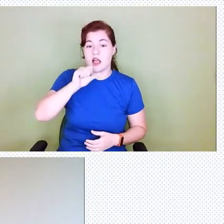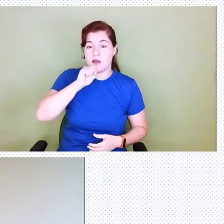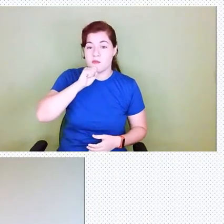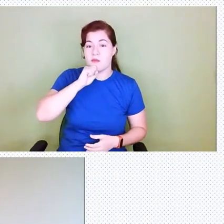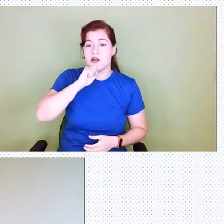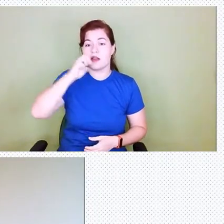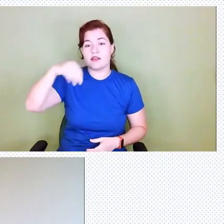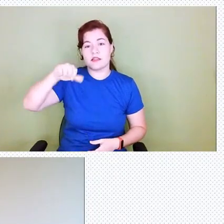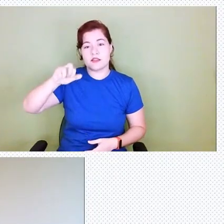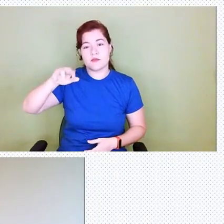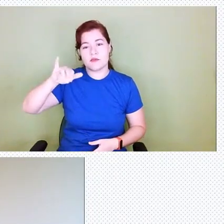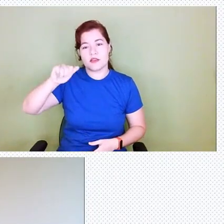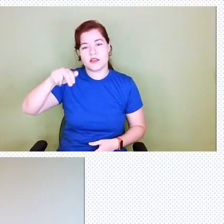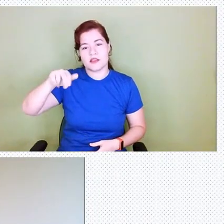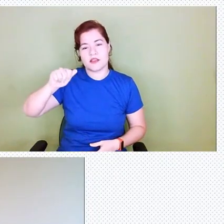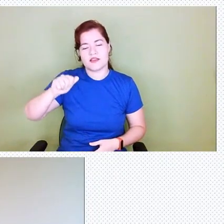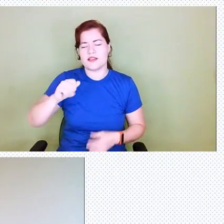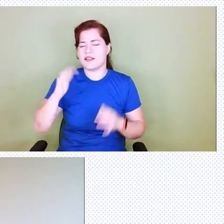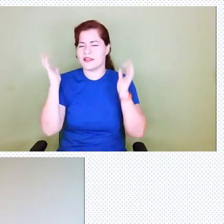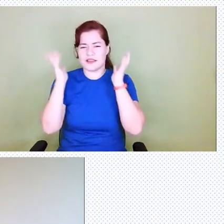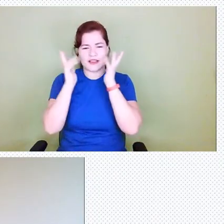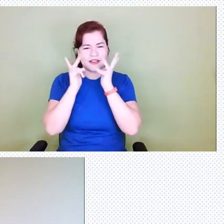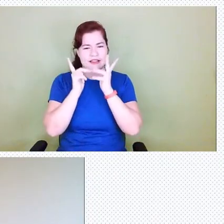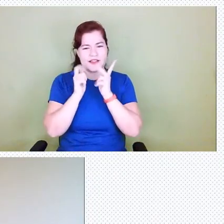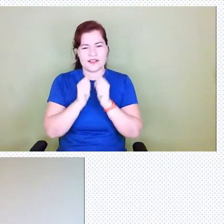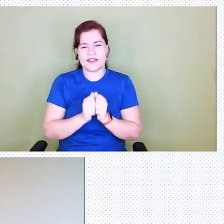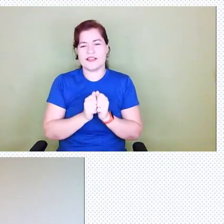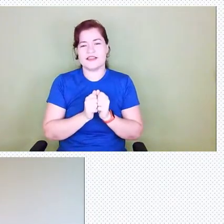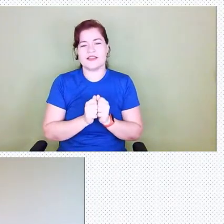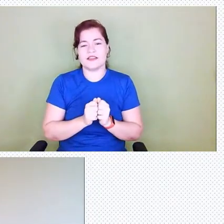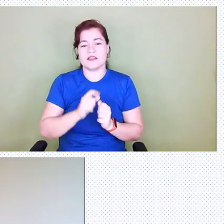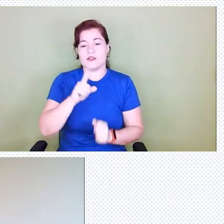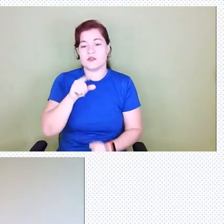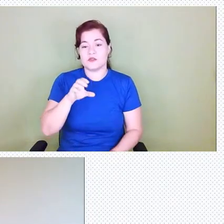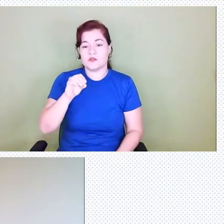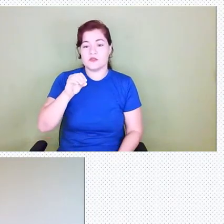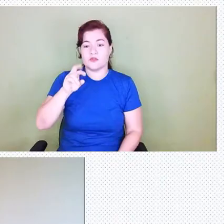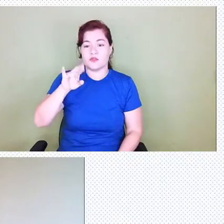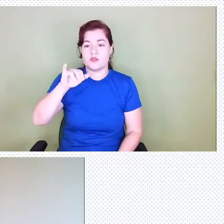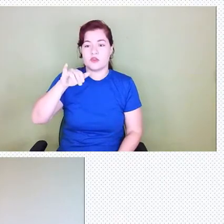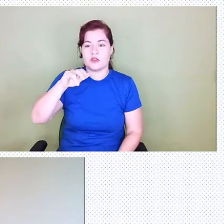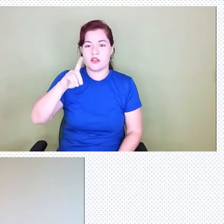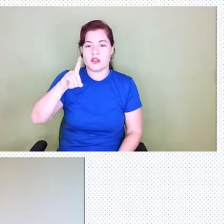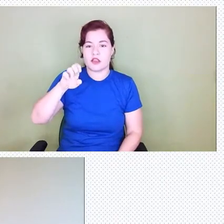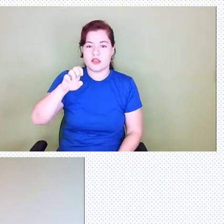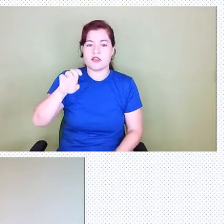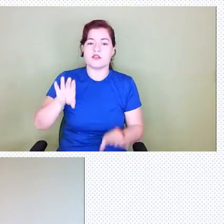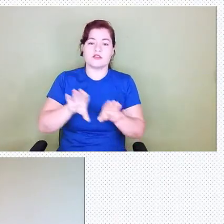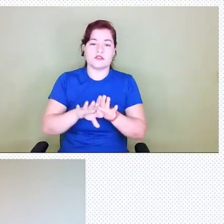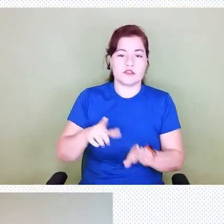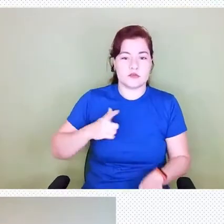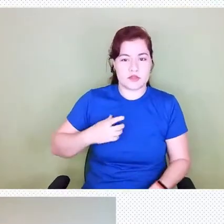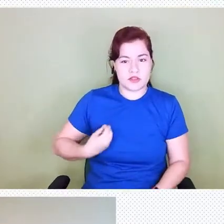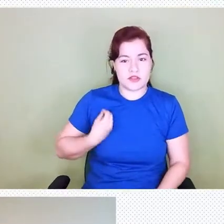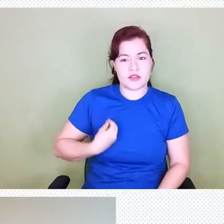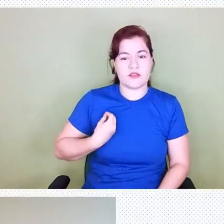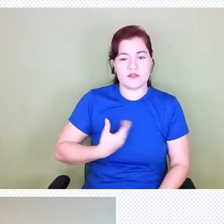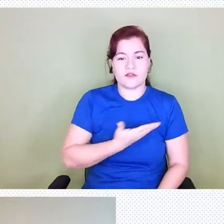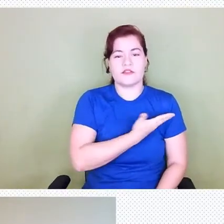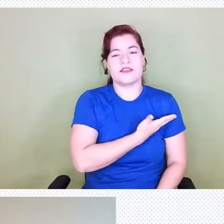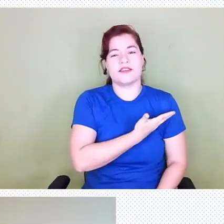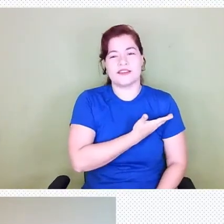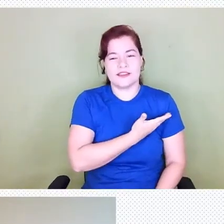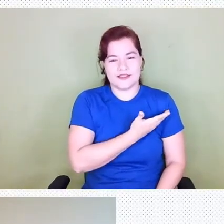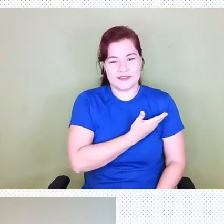né? Que coisa linda. Zoraide está aqui também. Zoraide é minha amiga. É